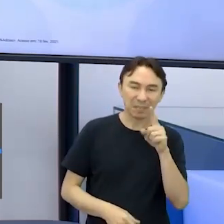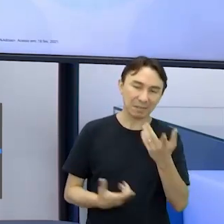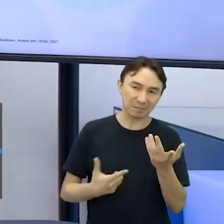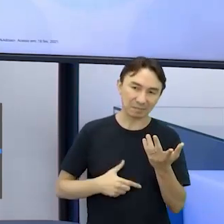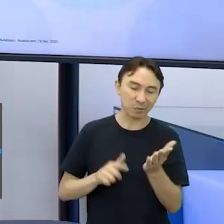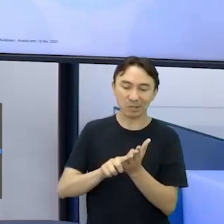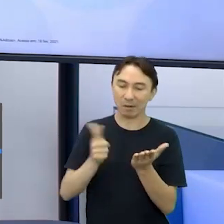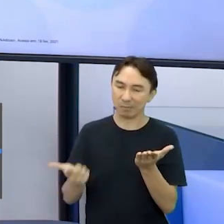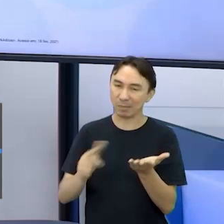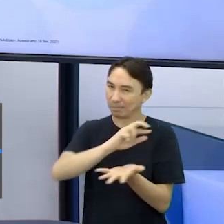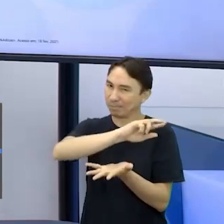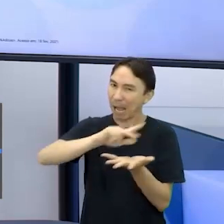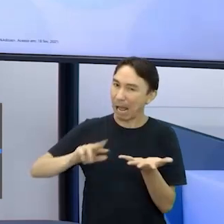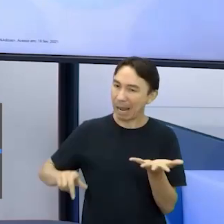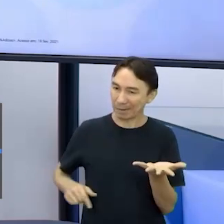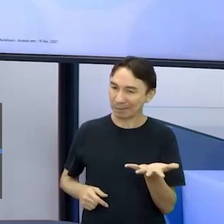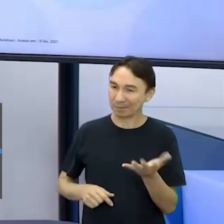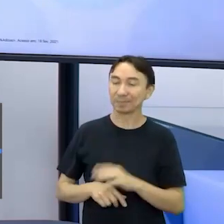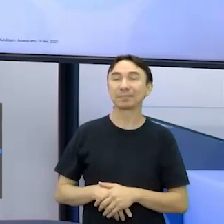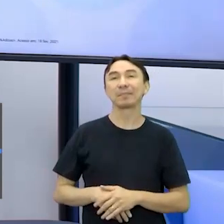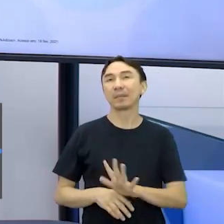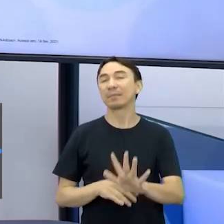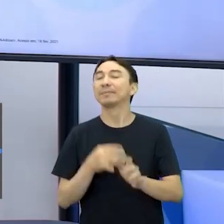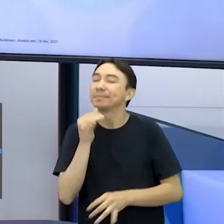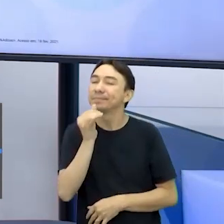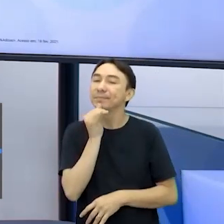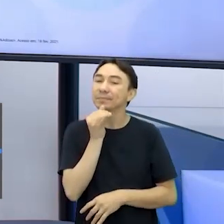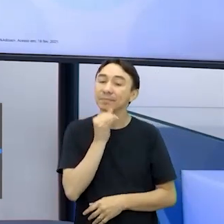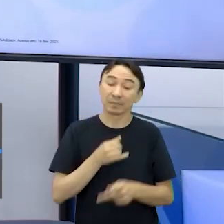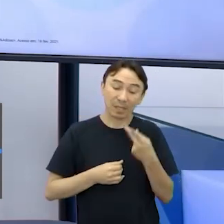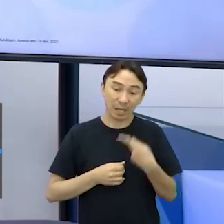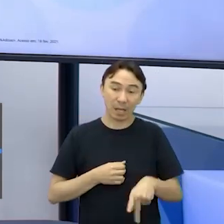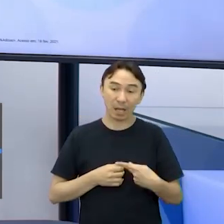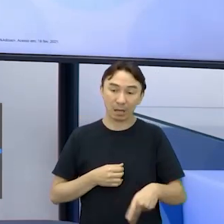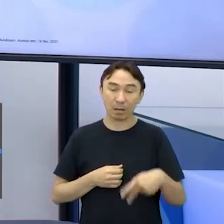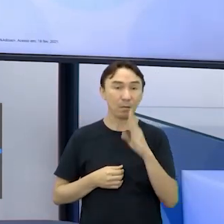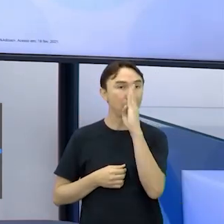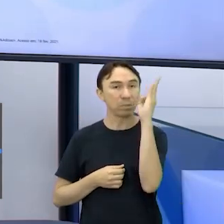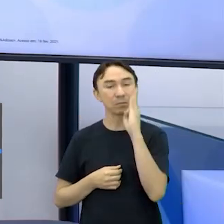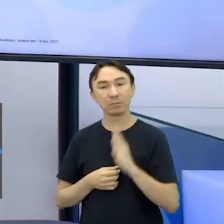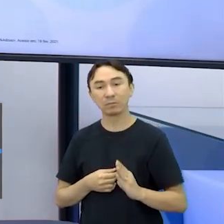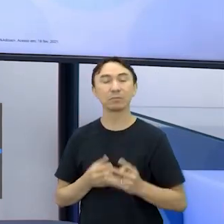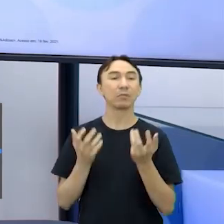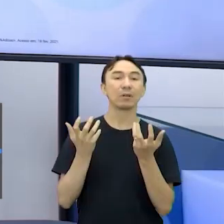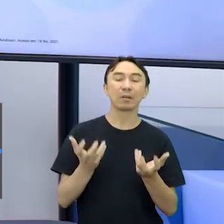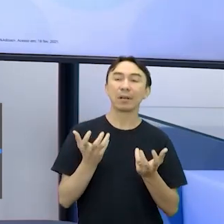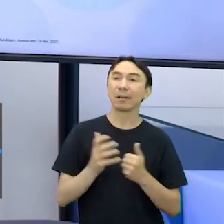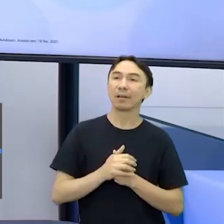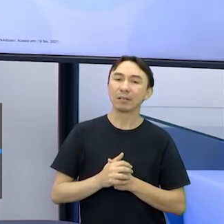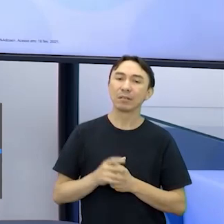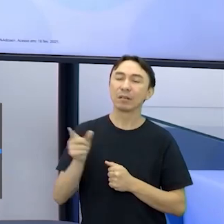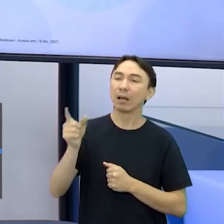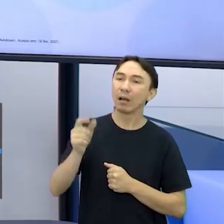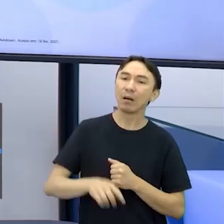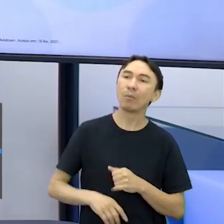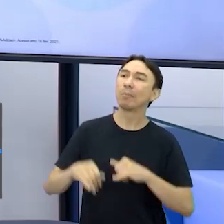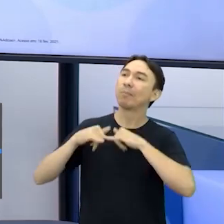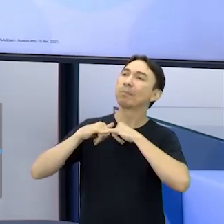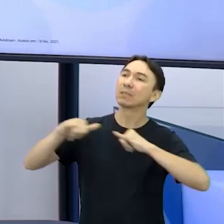vários. Agora, vamos supor que eu aqui no Brasil queira saber uma notícia de um problema